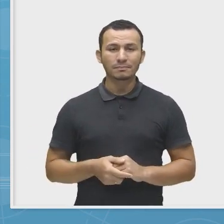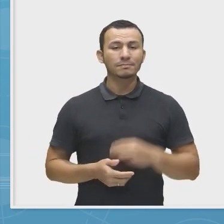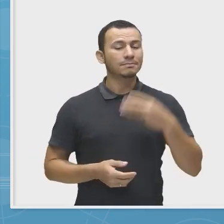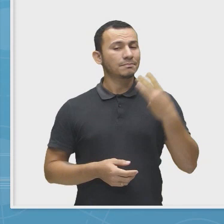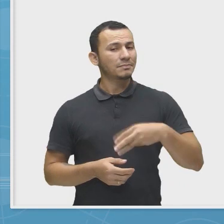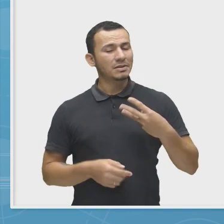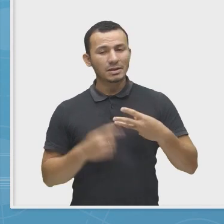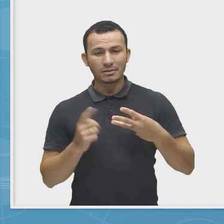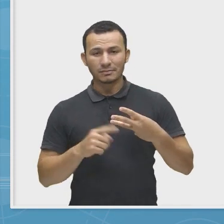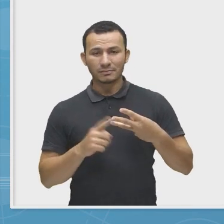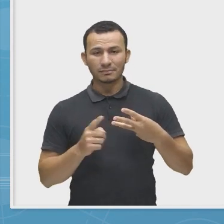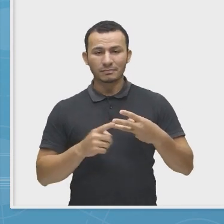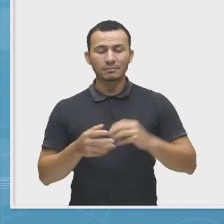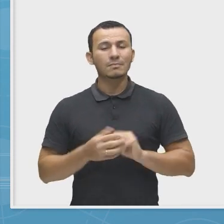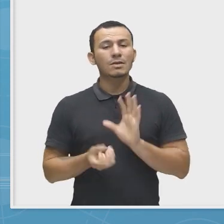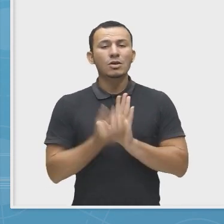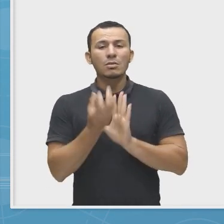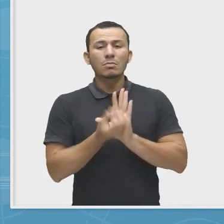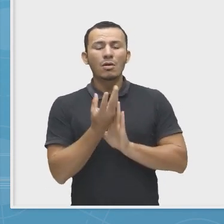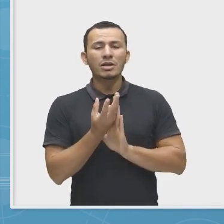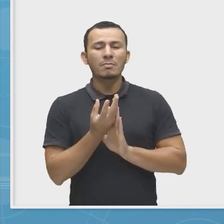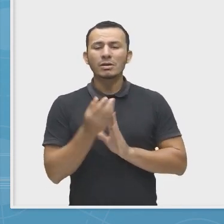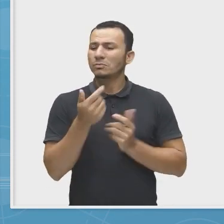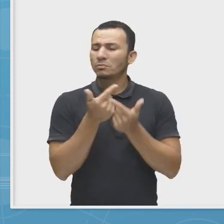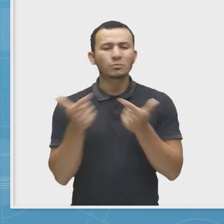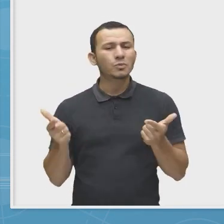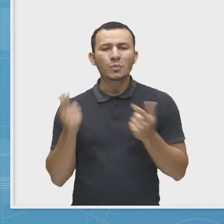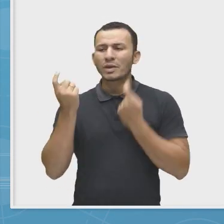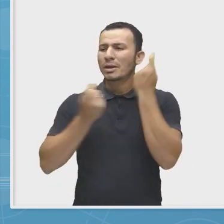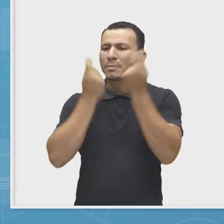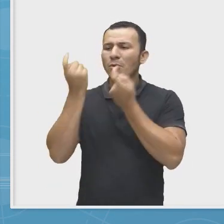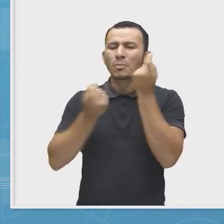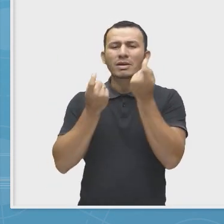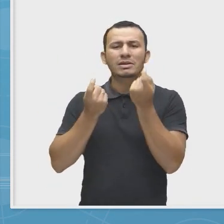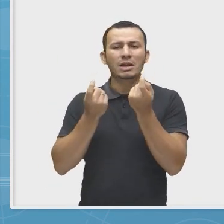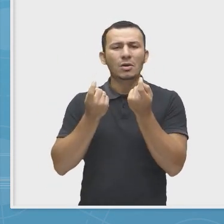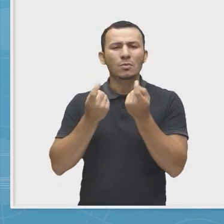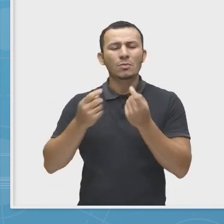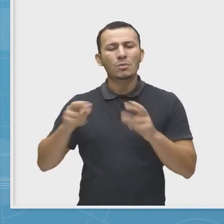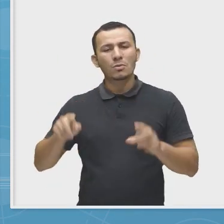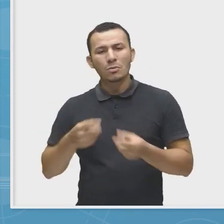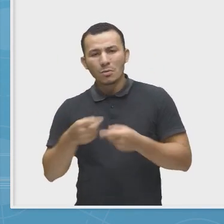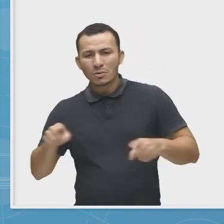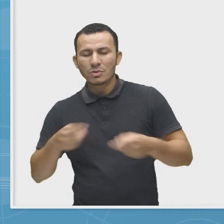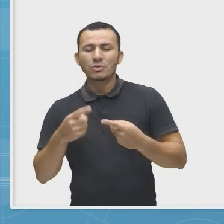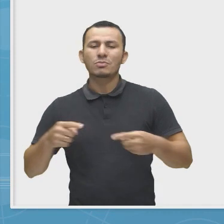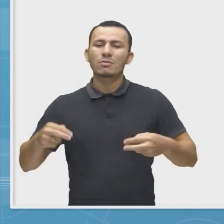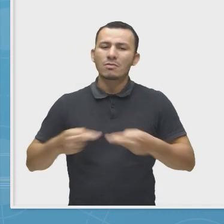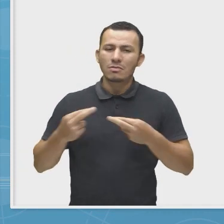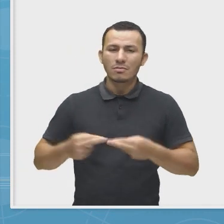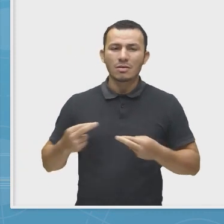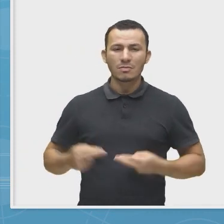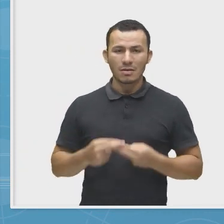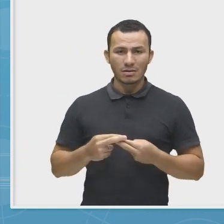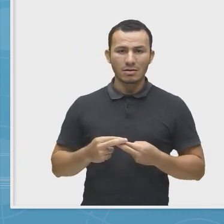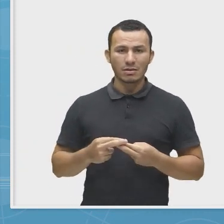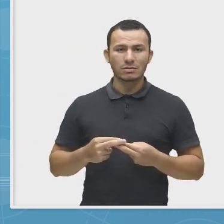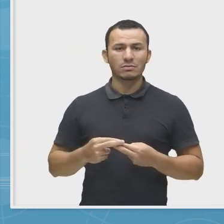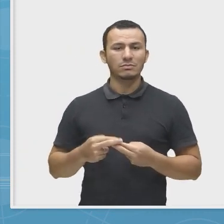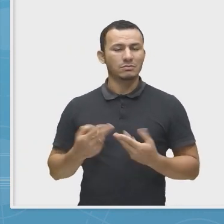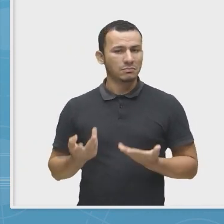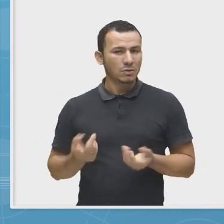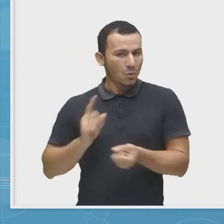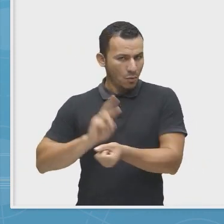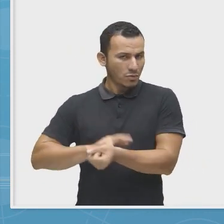terceiro, no poema é inexistente a preocupação com o ritmo, a métrica e as rimas. Então, essa